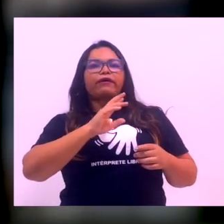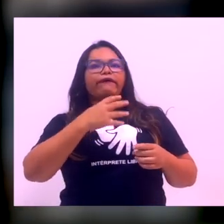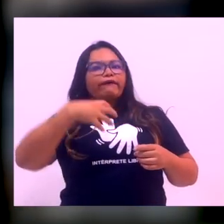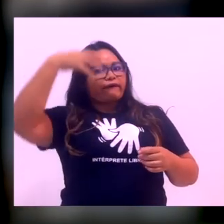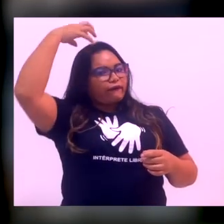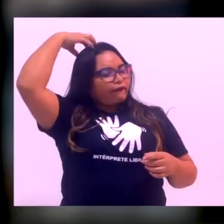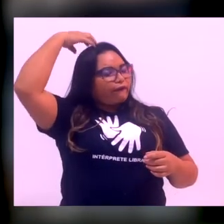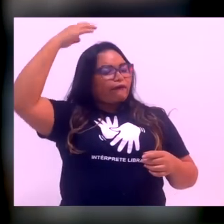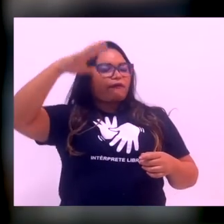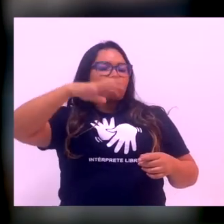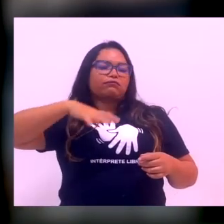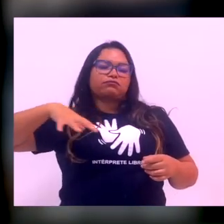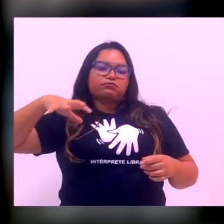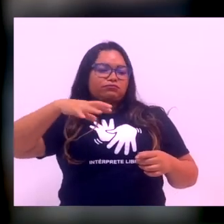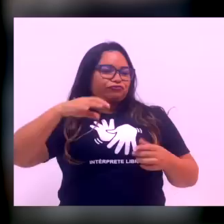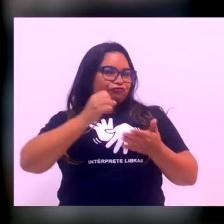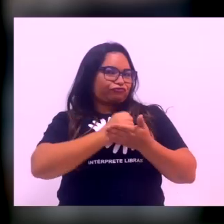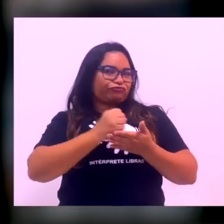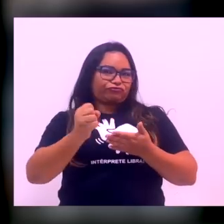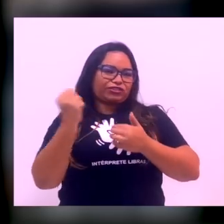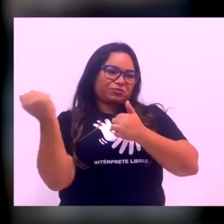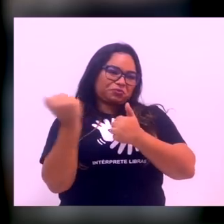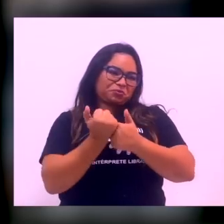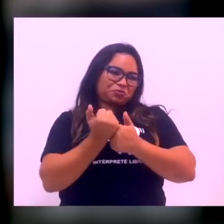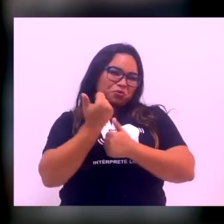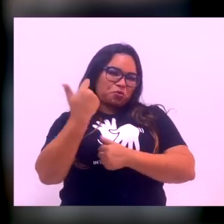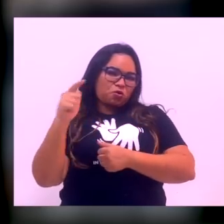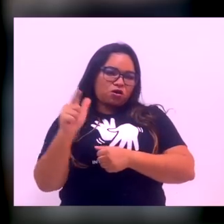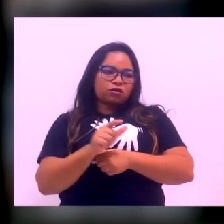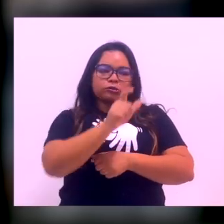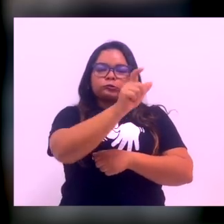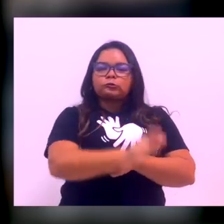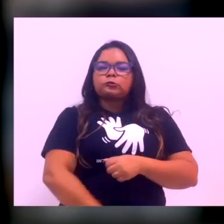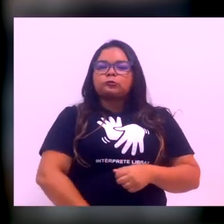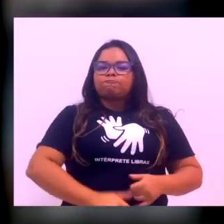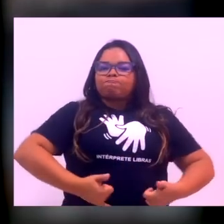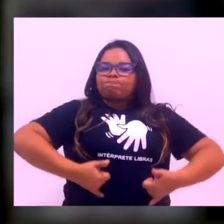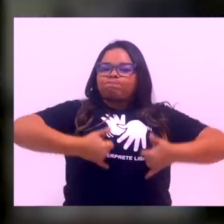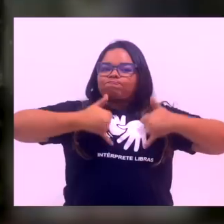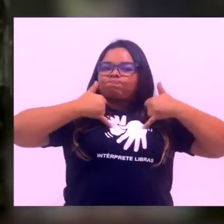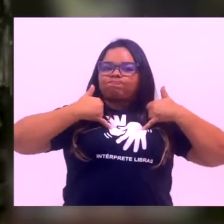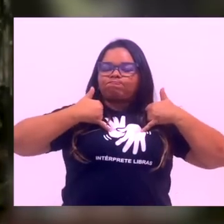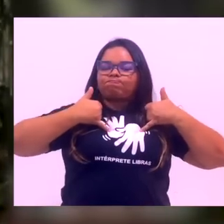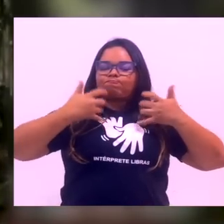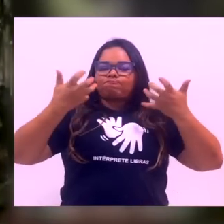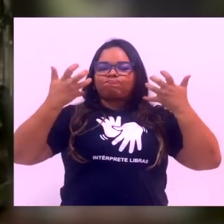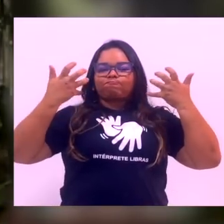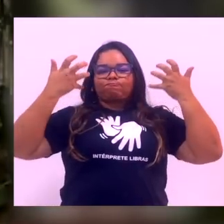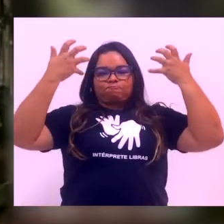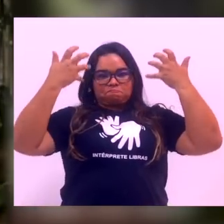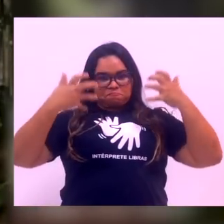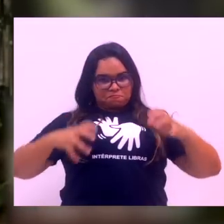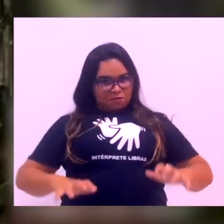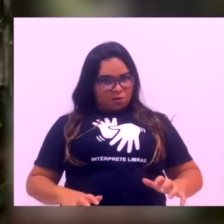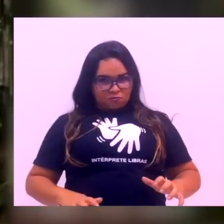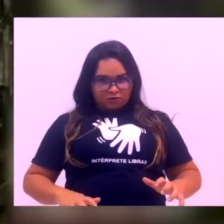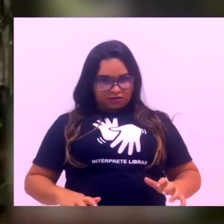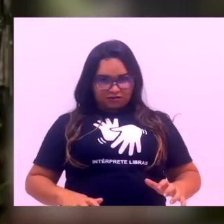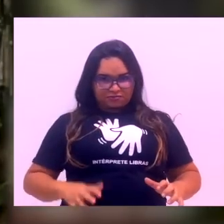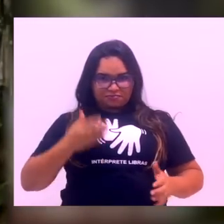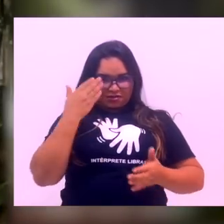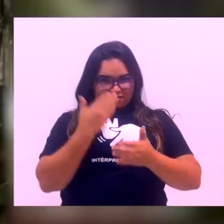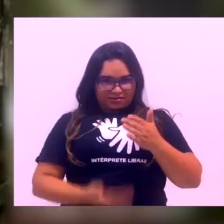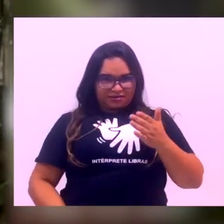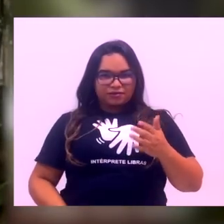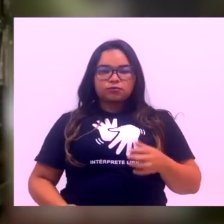reino desaparecerá, o teu reino desaparecerá. E este homem orgulhoso diz, nunca! E o que é que